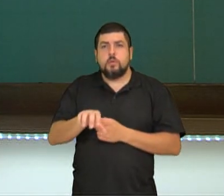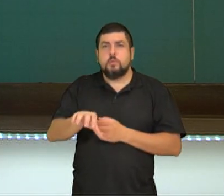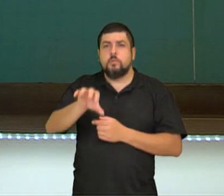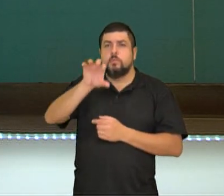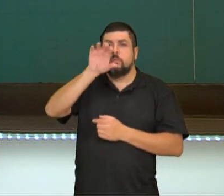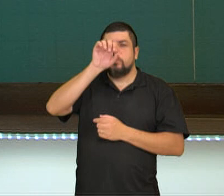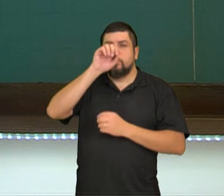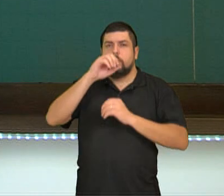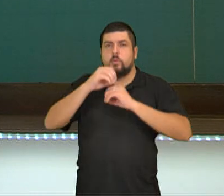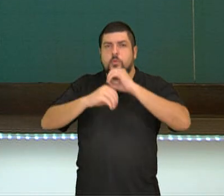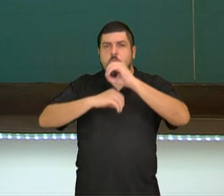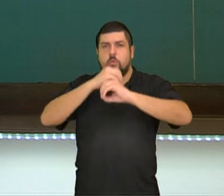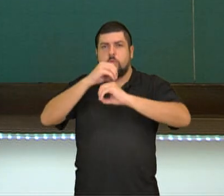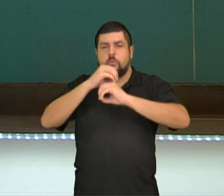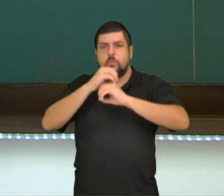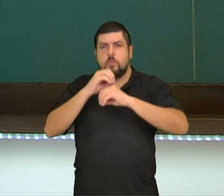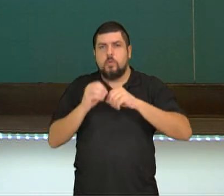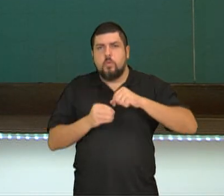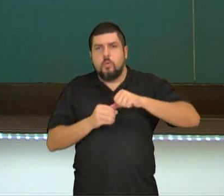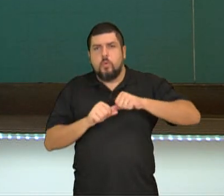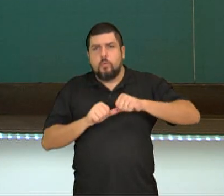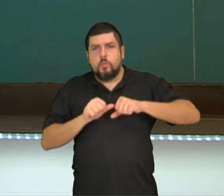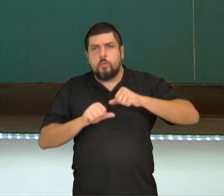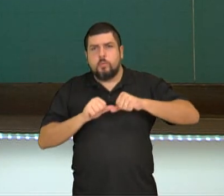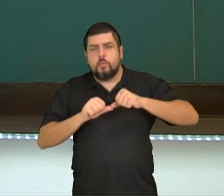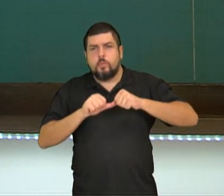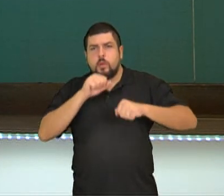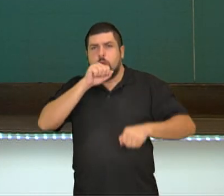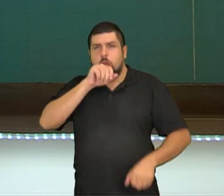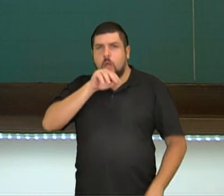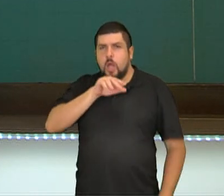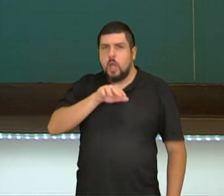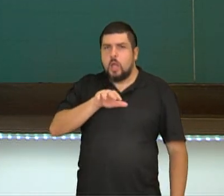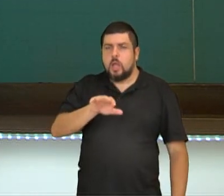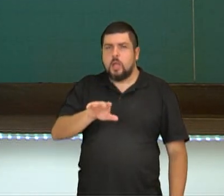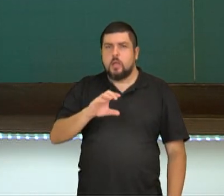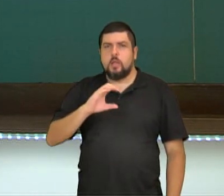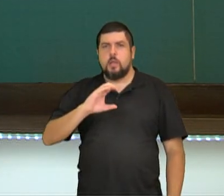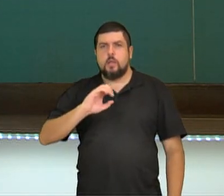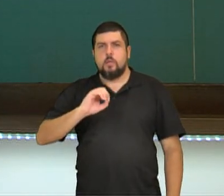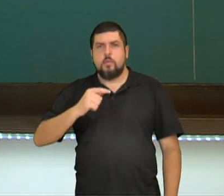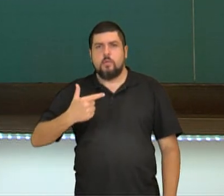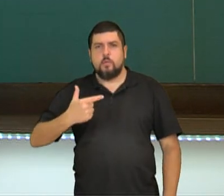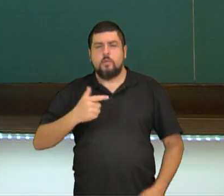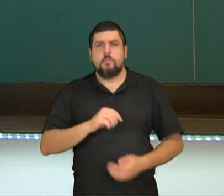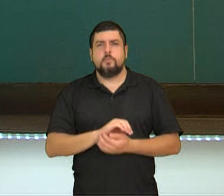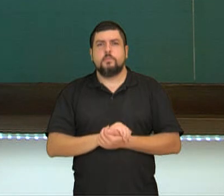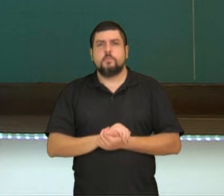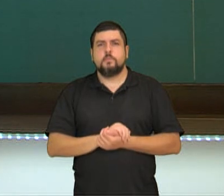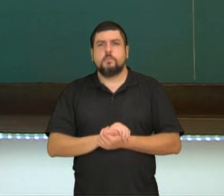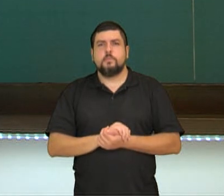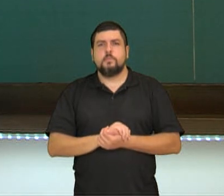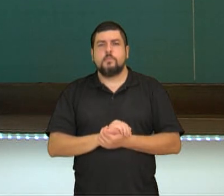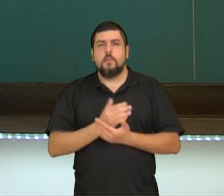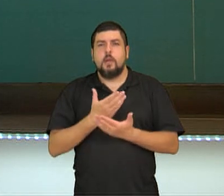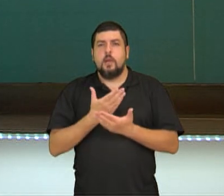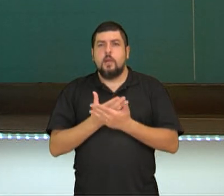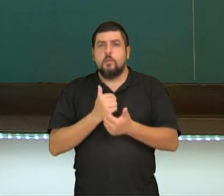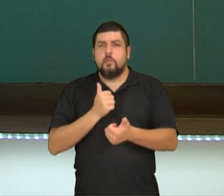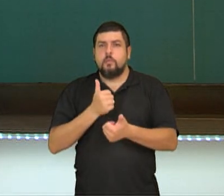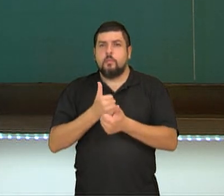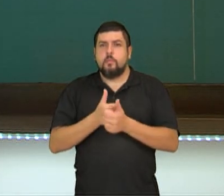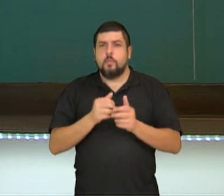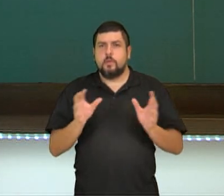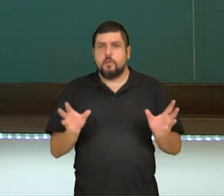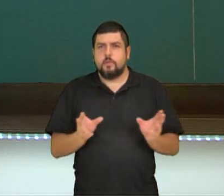do oxigênio e a saída do gás carbônico, certo? E aí chegamos ao fim dessa aula, então o momento da